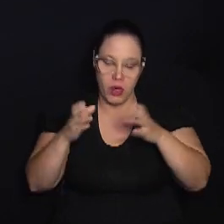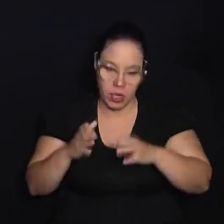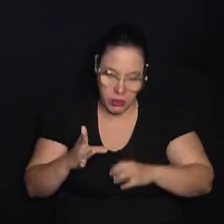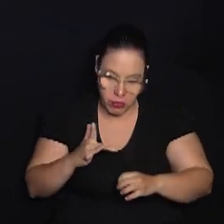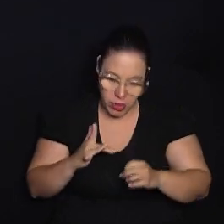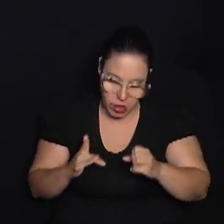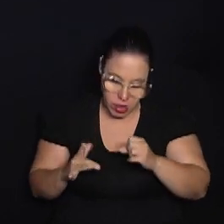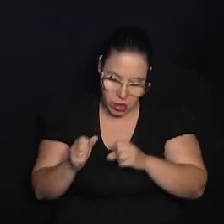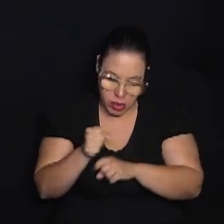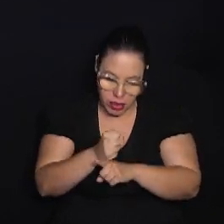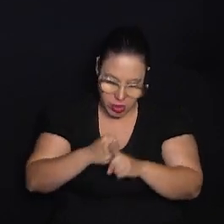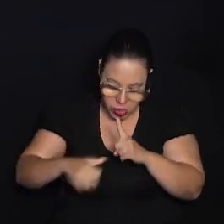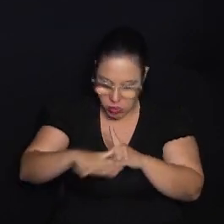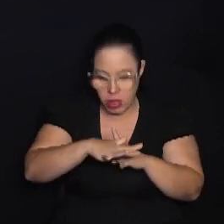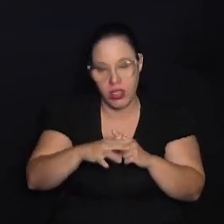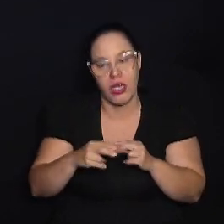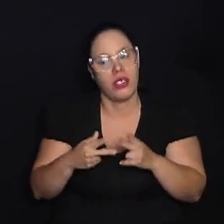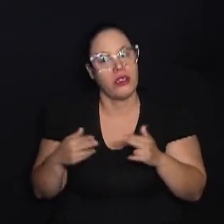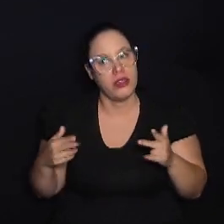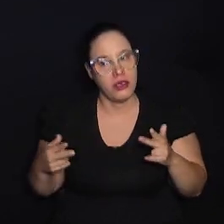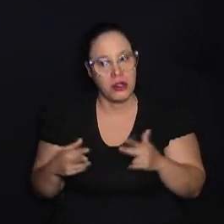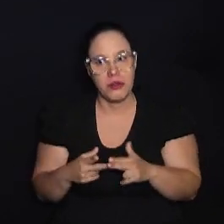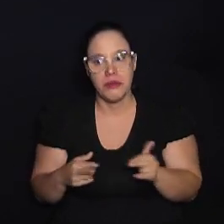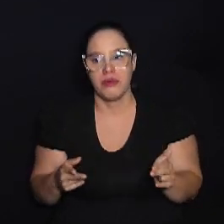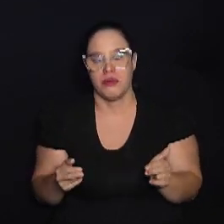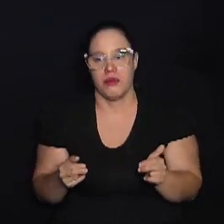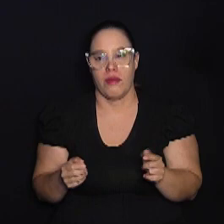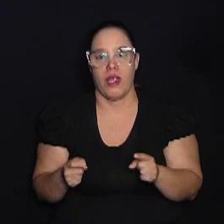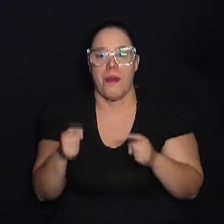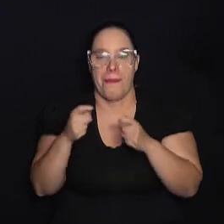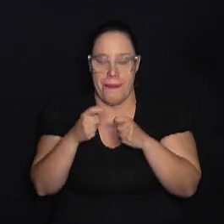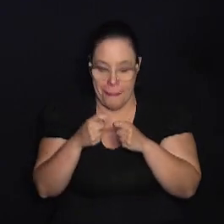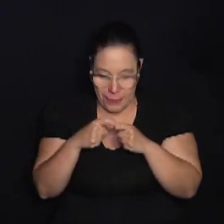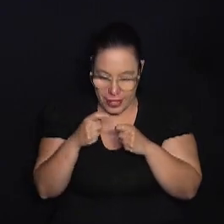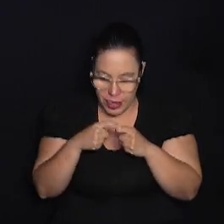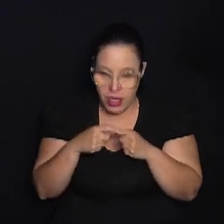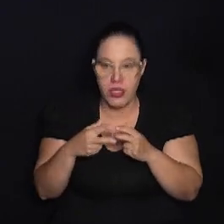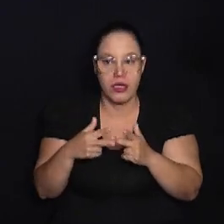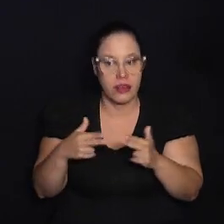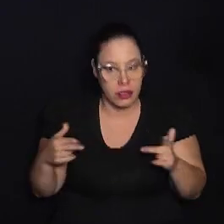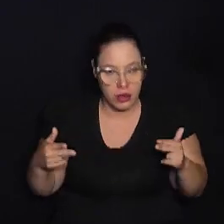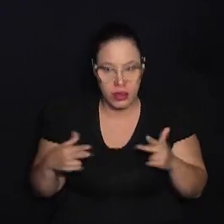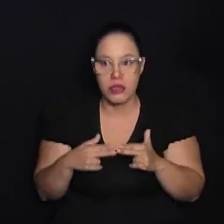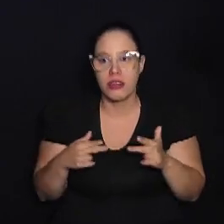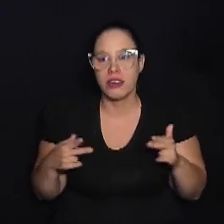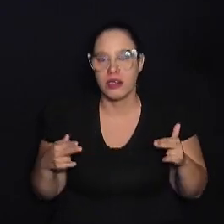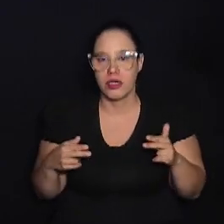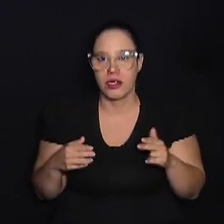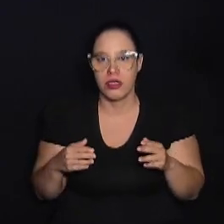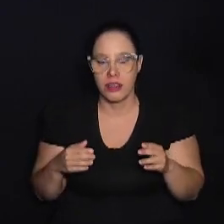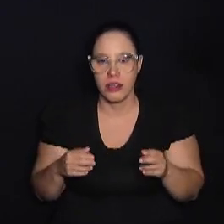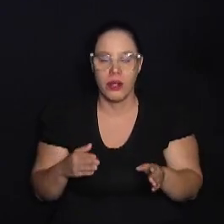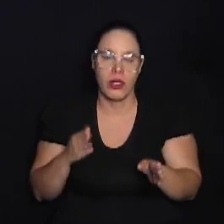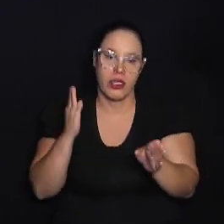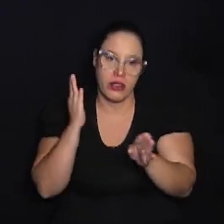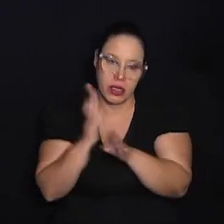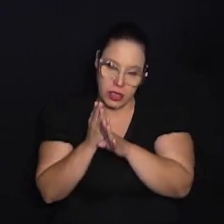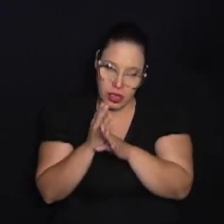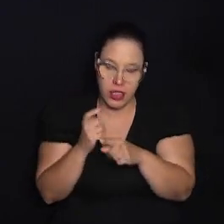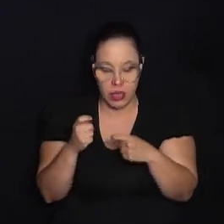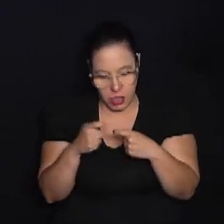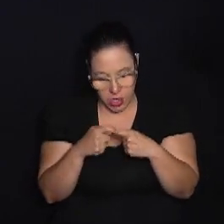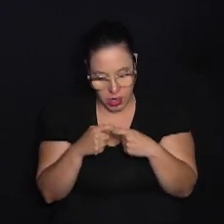você tem hábitos diferentes, você tem a medicina, a forma de abordar o paciente é diferente, o acesso à medicina é diferente, então a gente